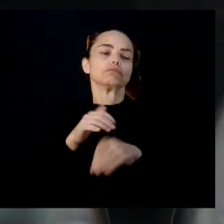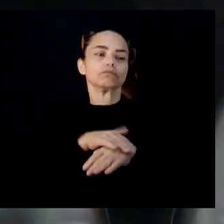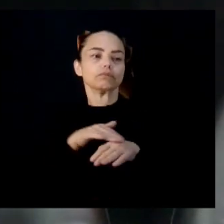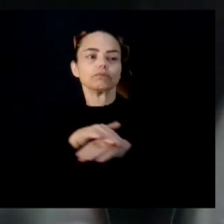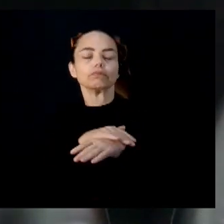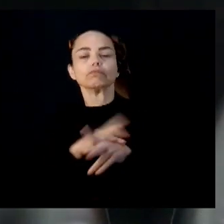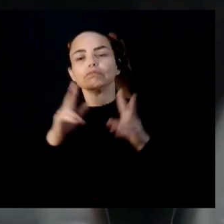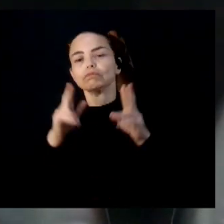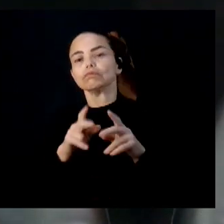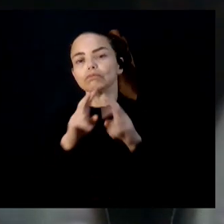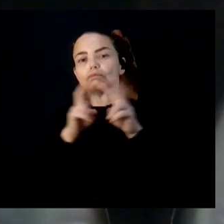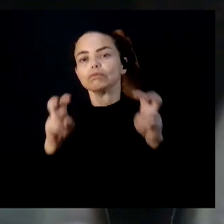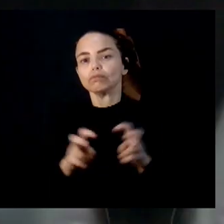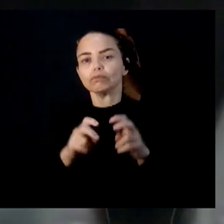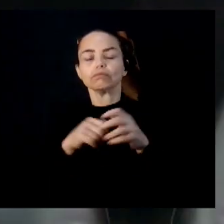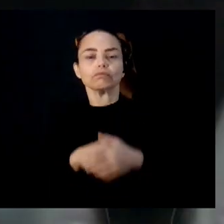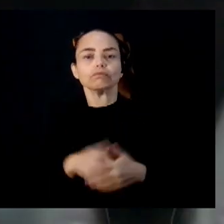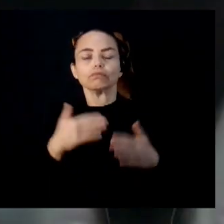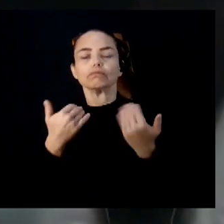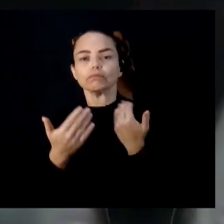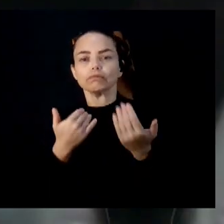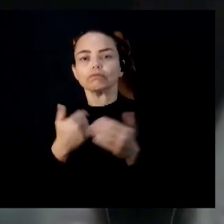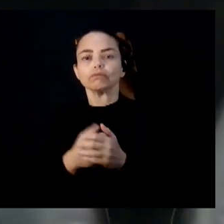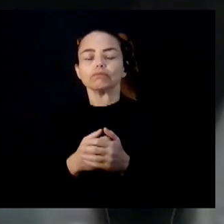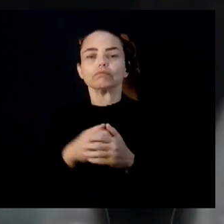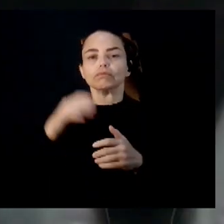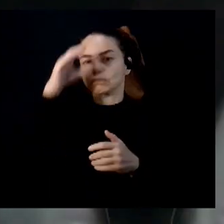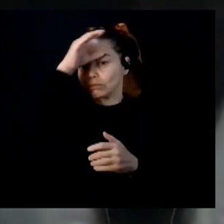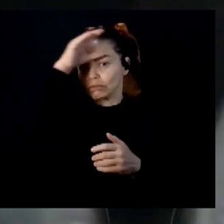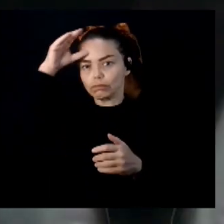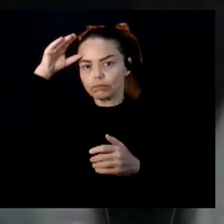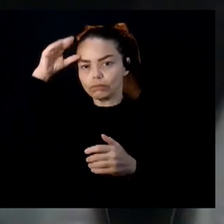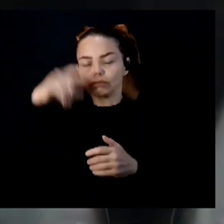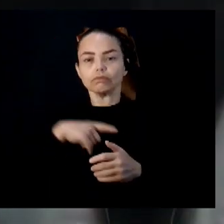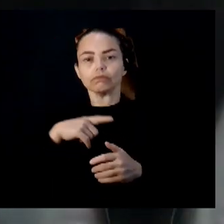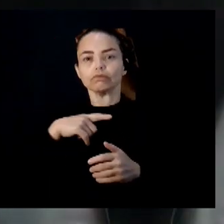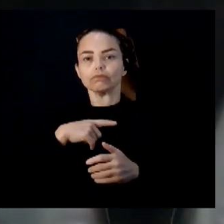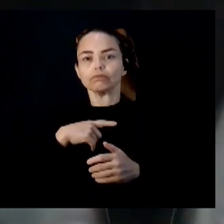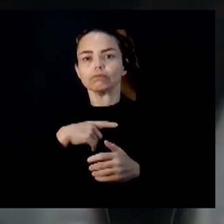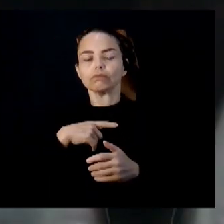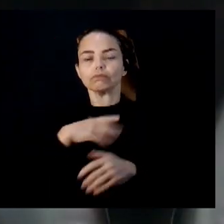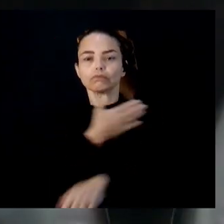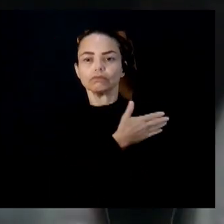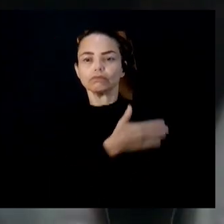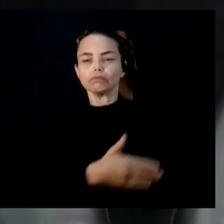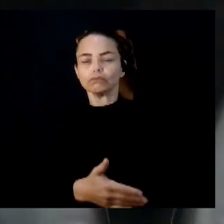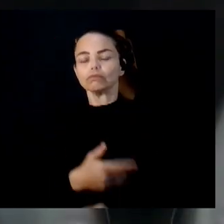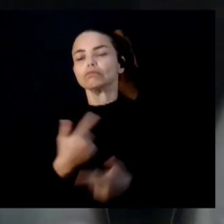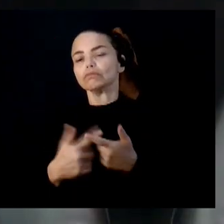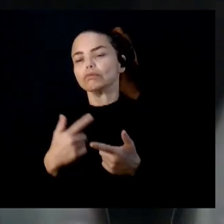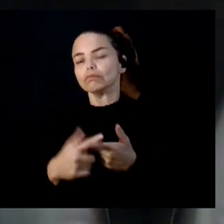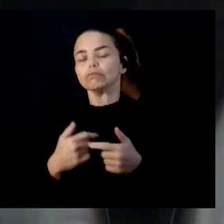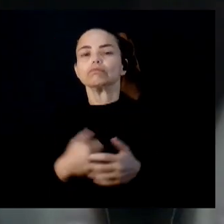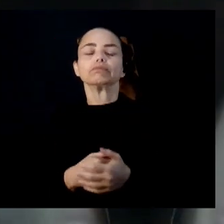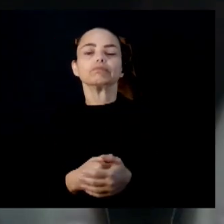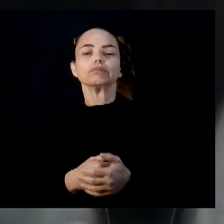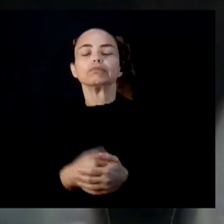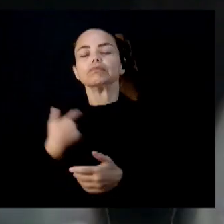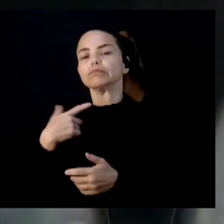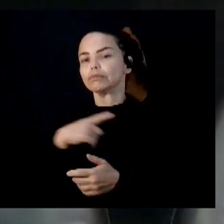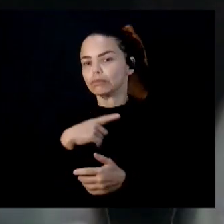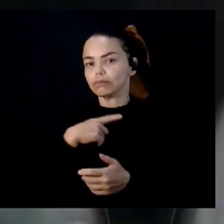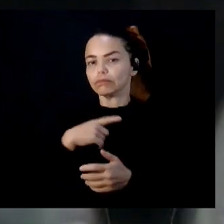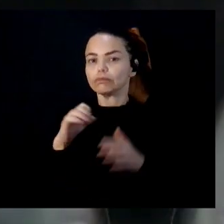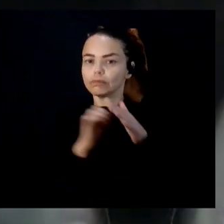assuntos, conversando com os mesmos clientes, ter os mesmos comportamentos. Por quê? Porque é o mesmo comportamento que eles têm na empresa, eles têm